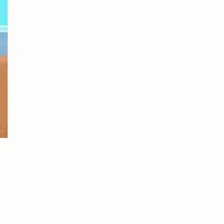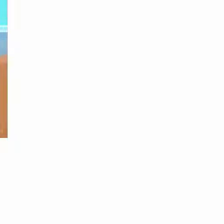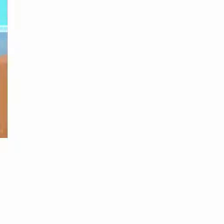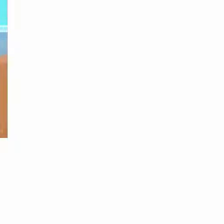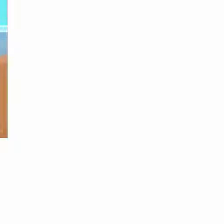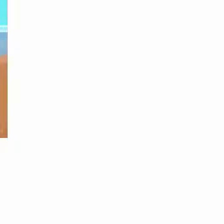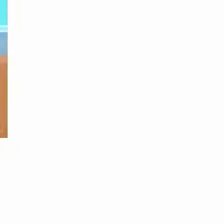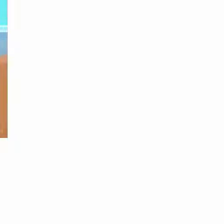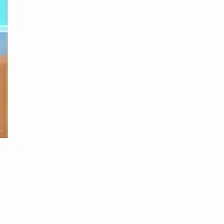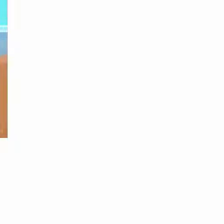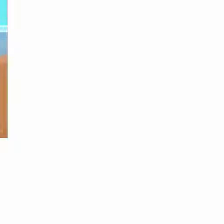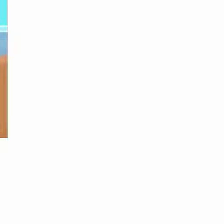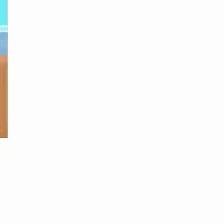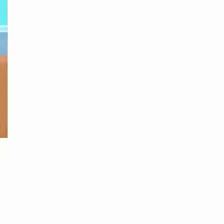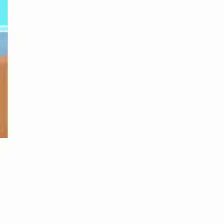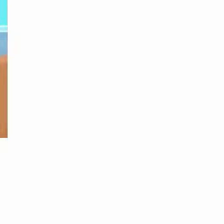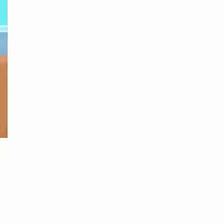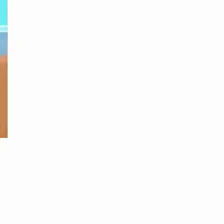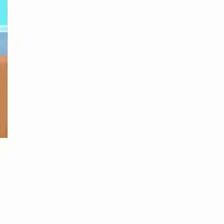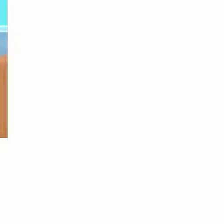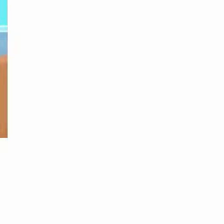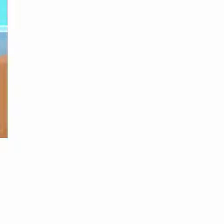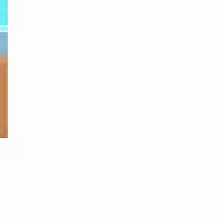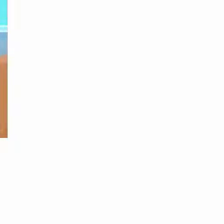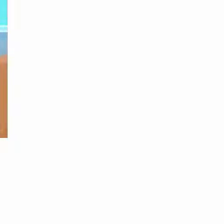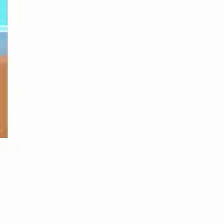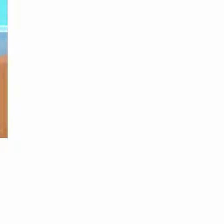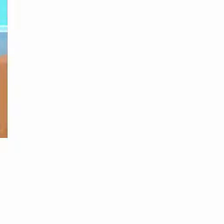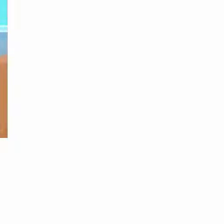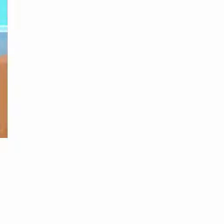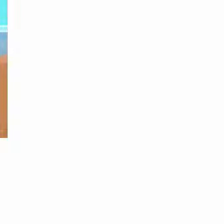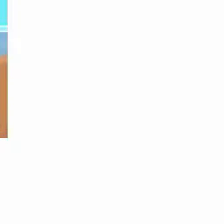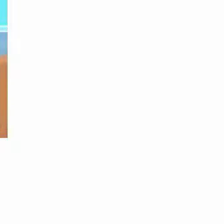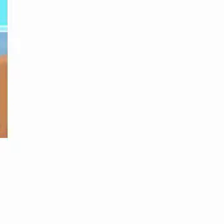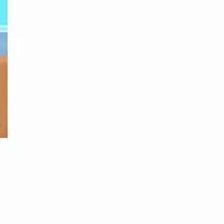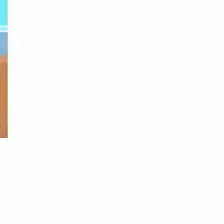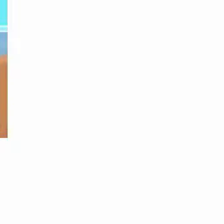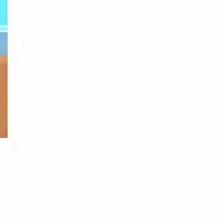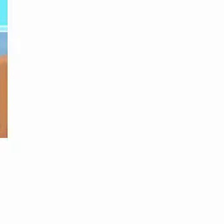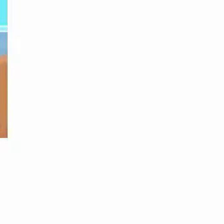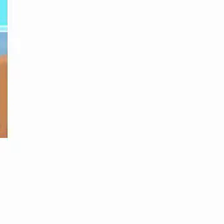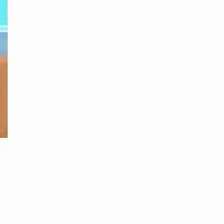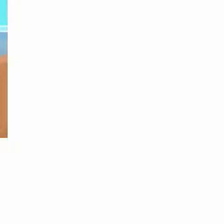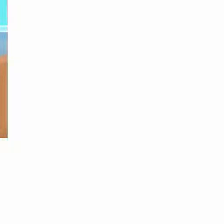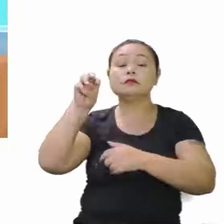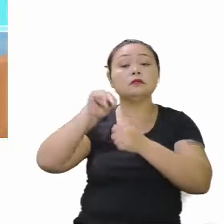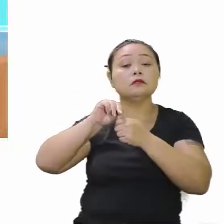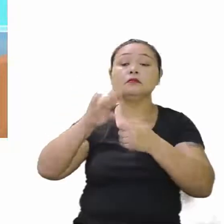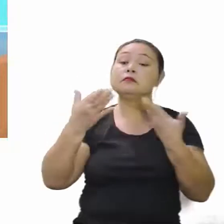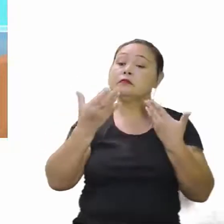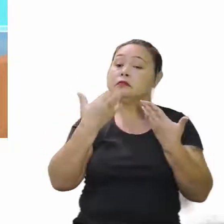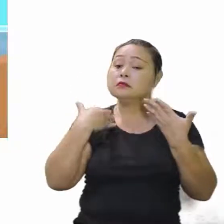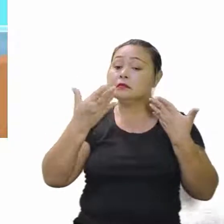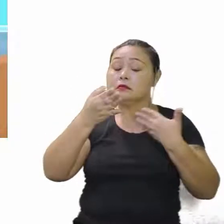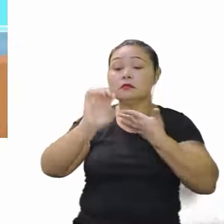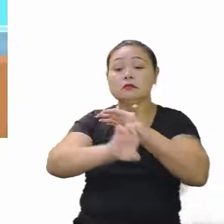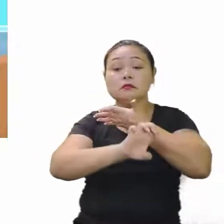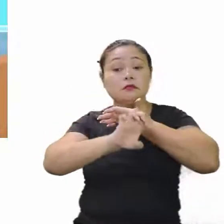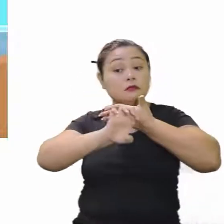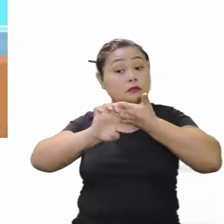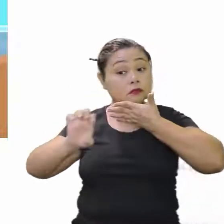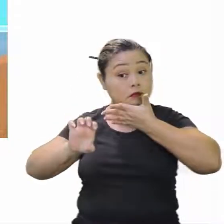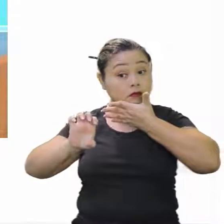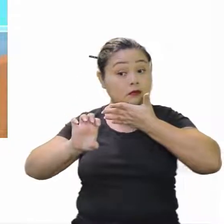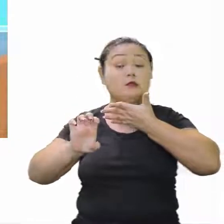Rondônia. Baseada em quê? Em um clima equatorial, baseado em um clima